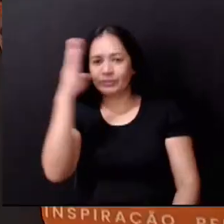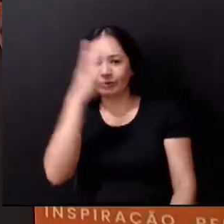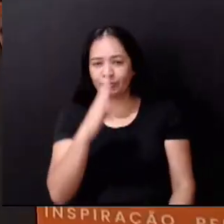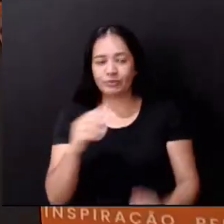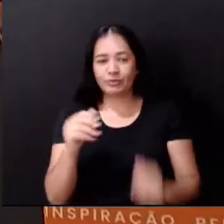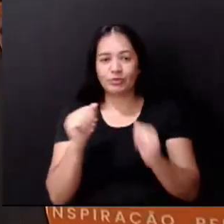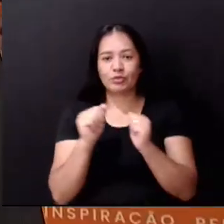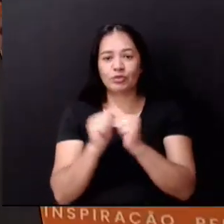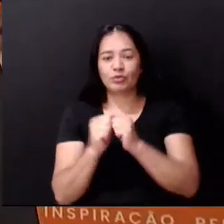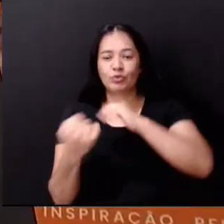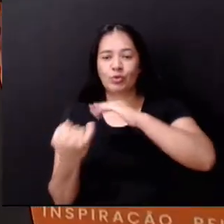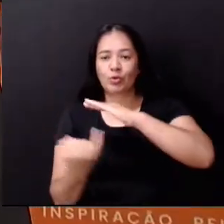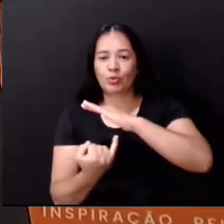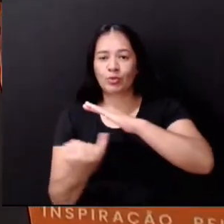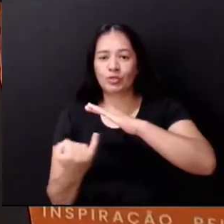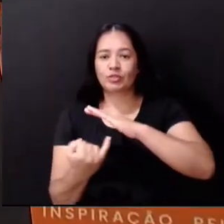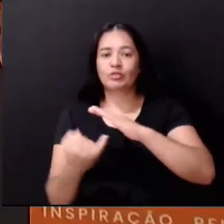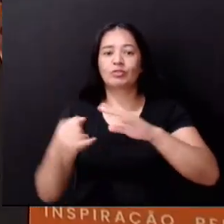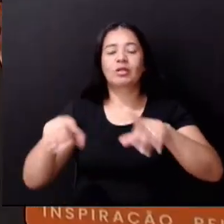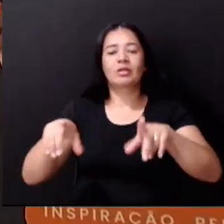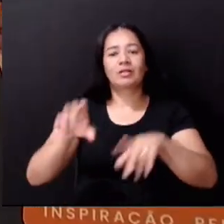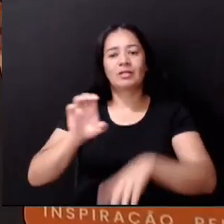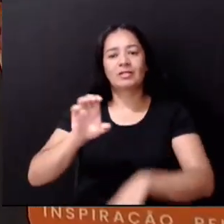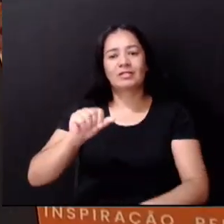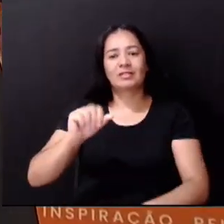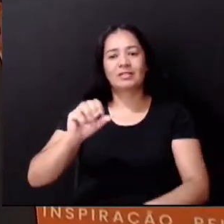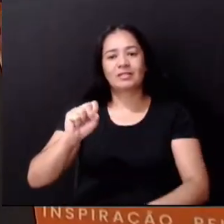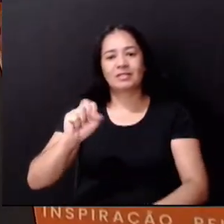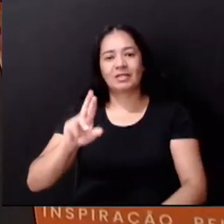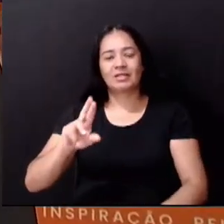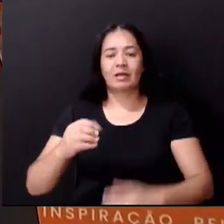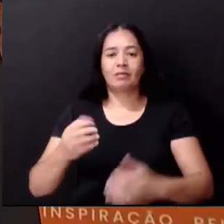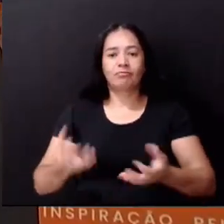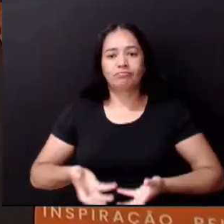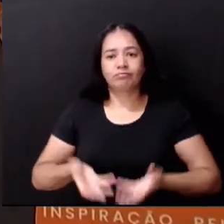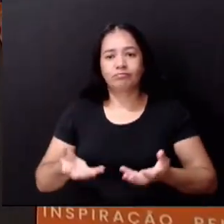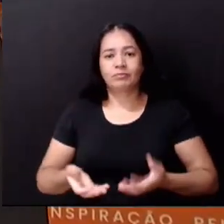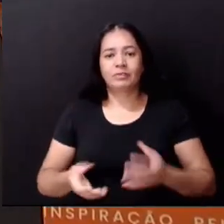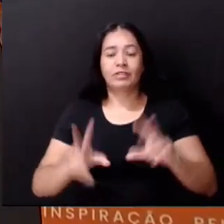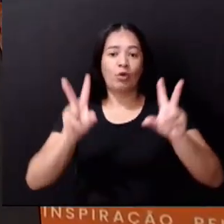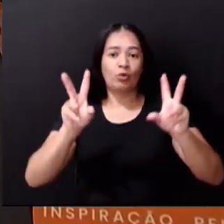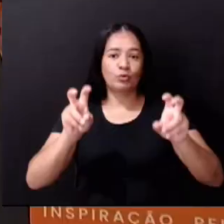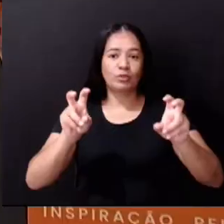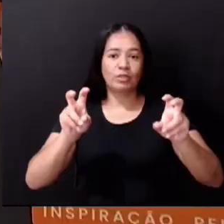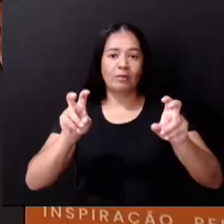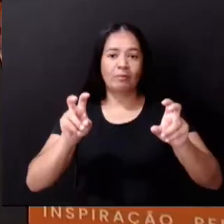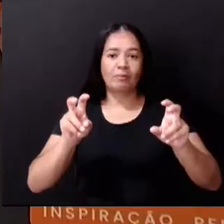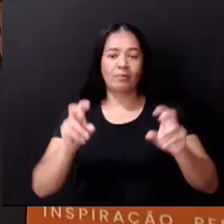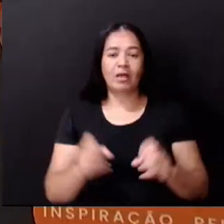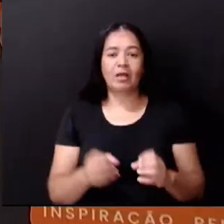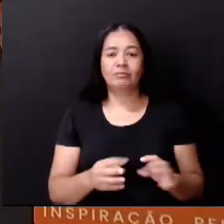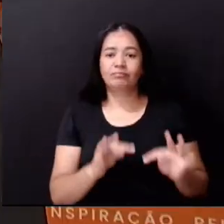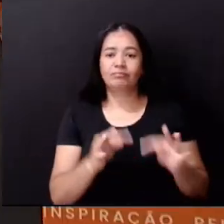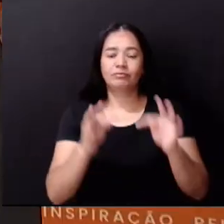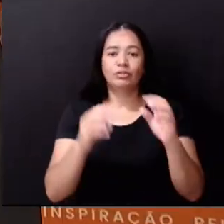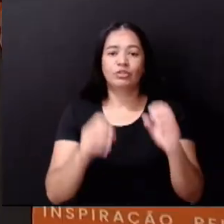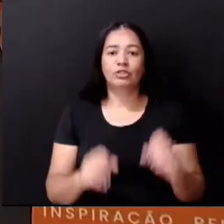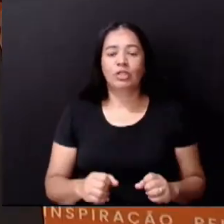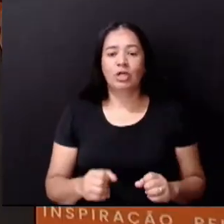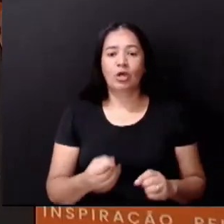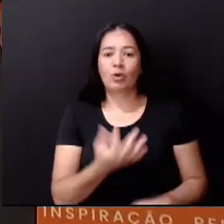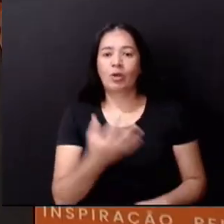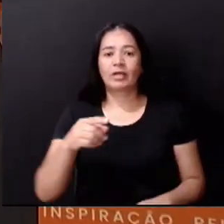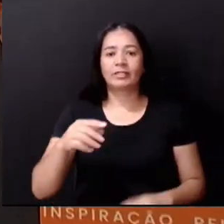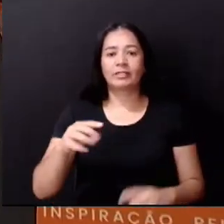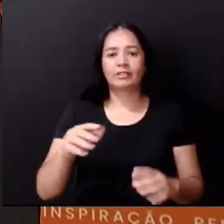gente fomentar o assunto da computação quântica no país e discutir quais são as áreas estratégicas que o Brasil deveria investir os